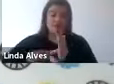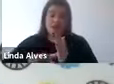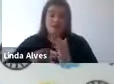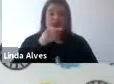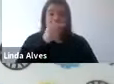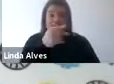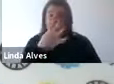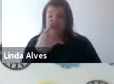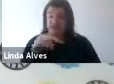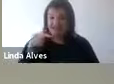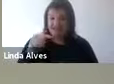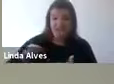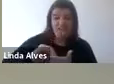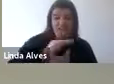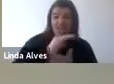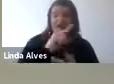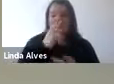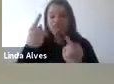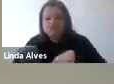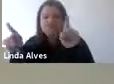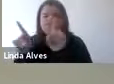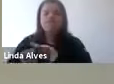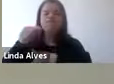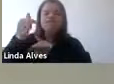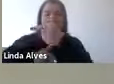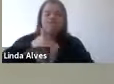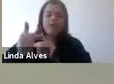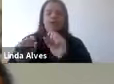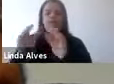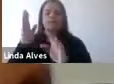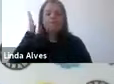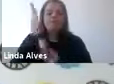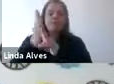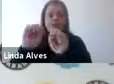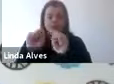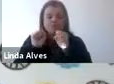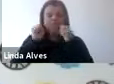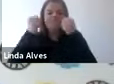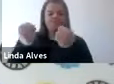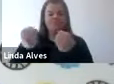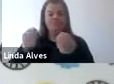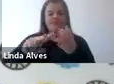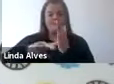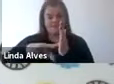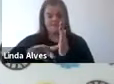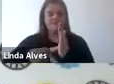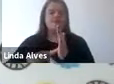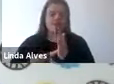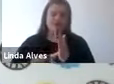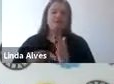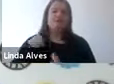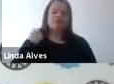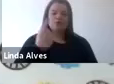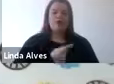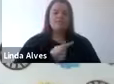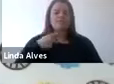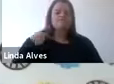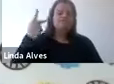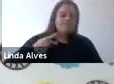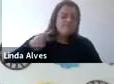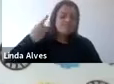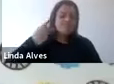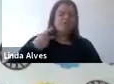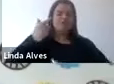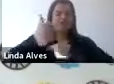hoje. Então, nós precisamos que as coisas mudem, que a gente consiga emplacar uma política de